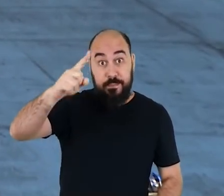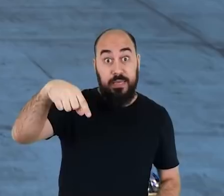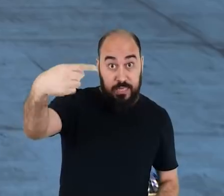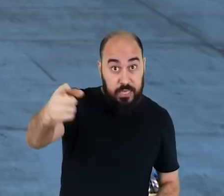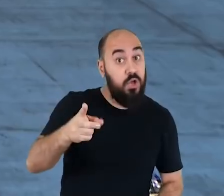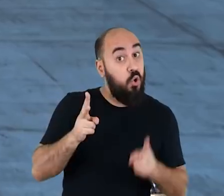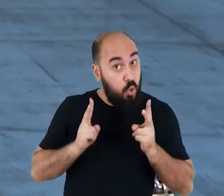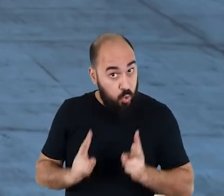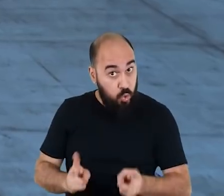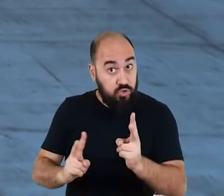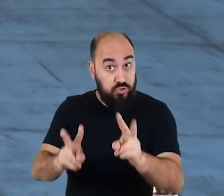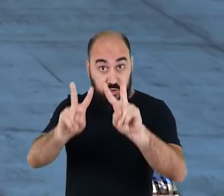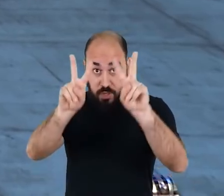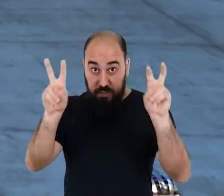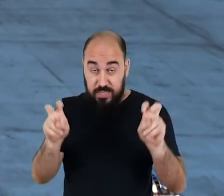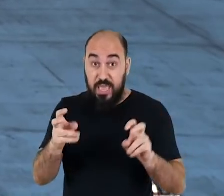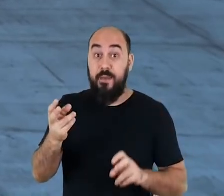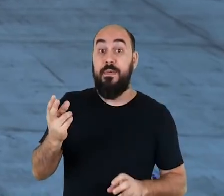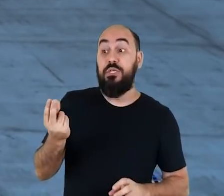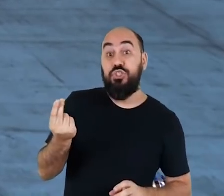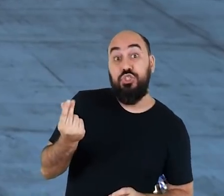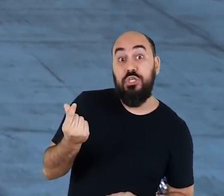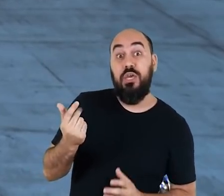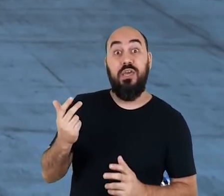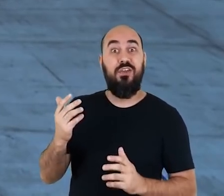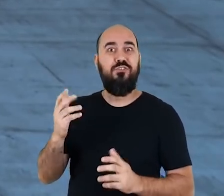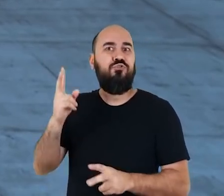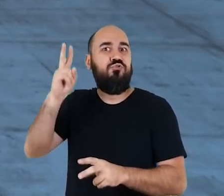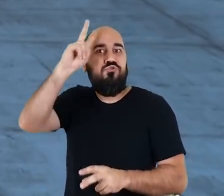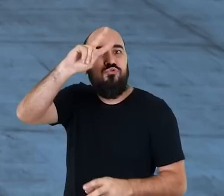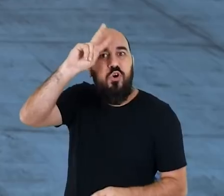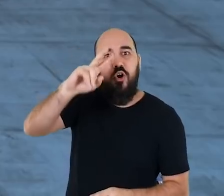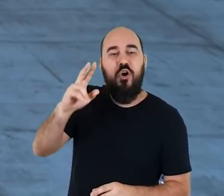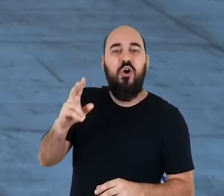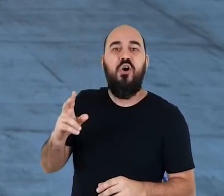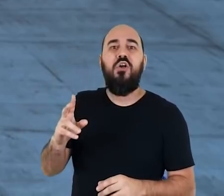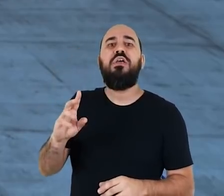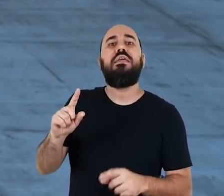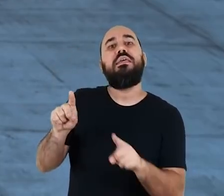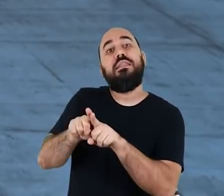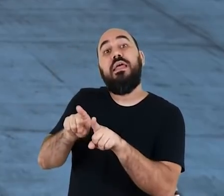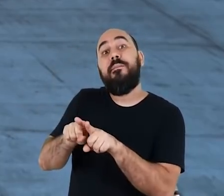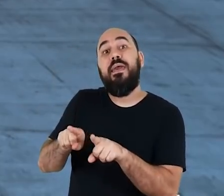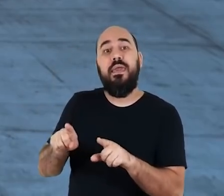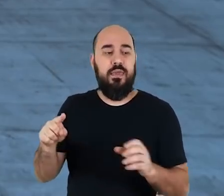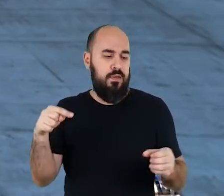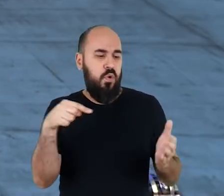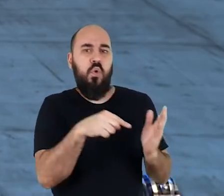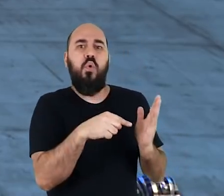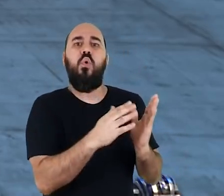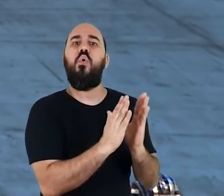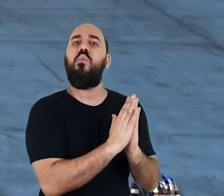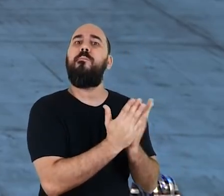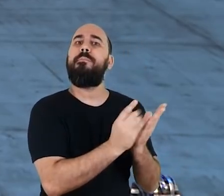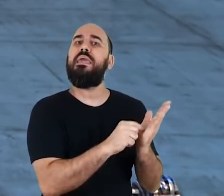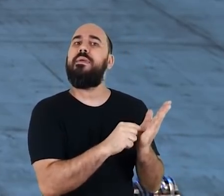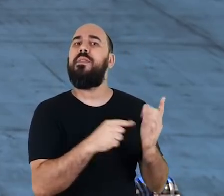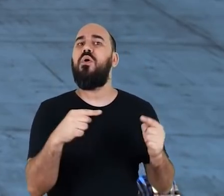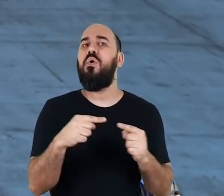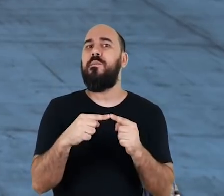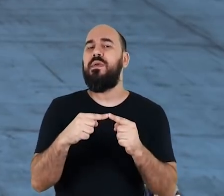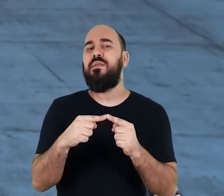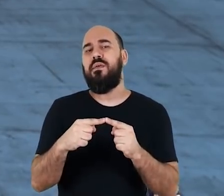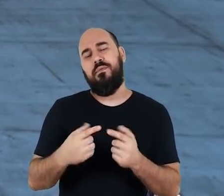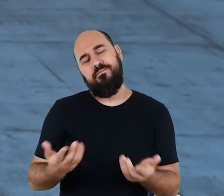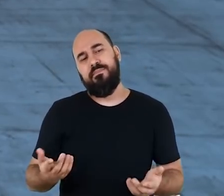temática, falando ainda sobre a curiosa história do dinheiro e a sua relação com a Bíblia Sagrada. Mas o nosso tempo está